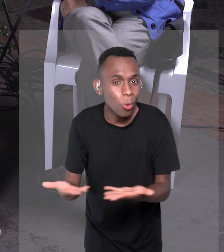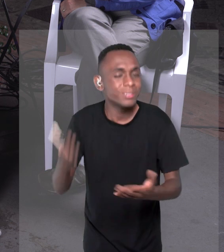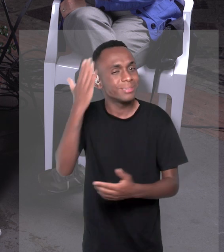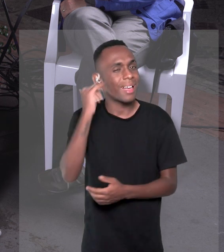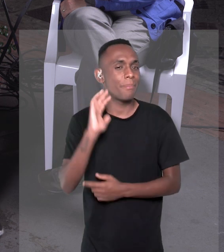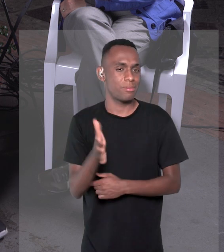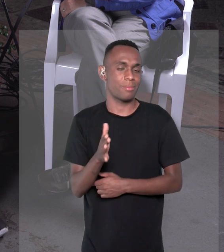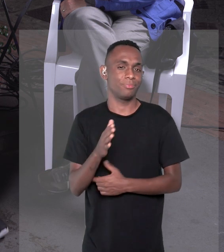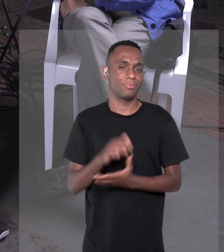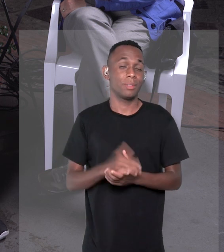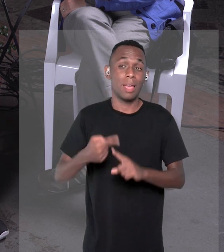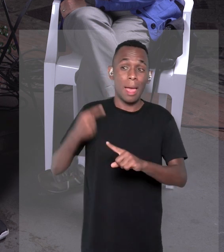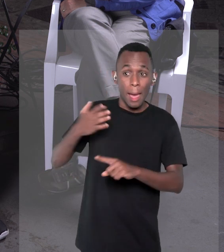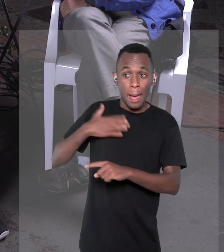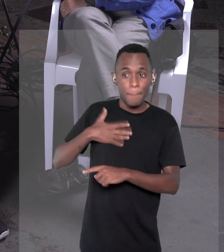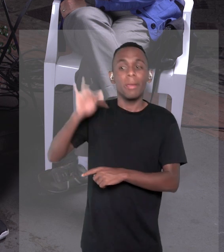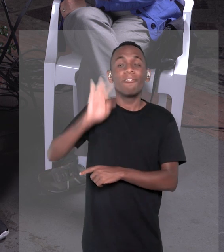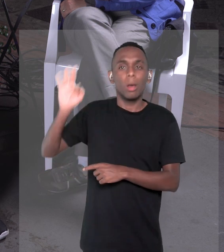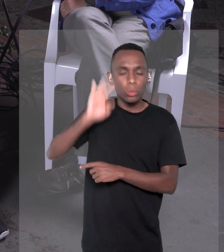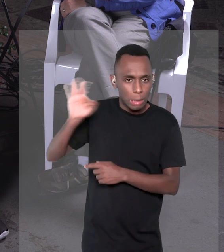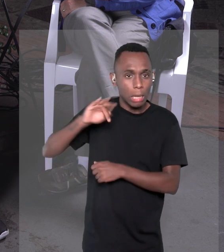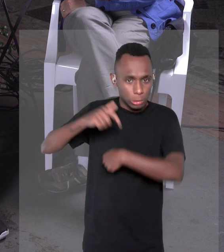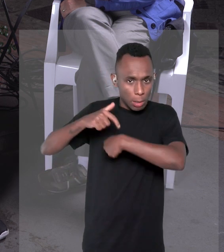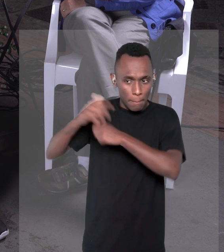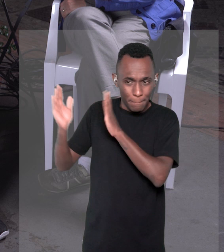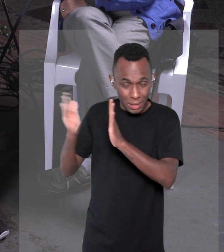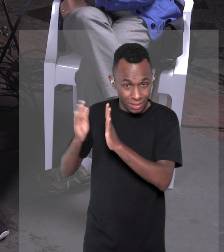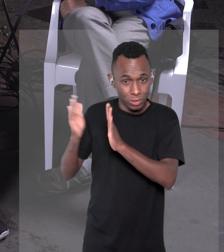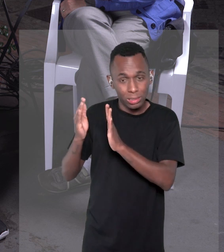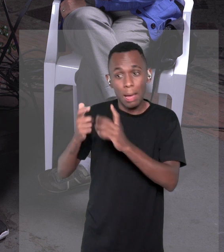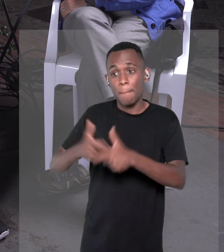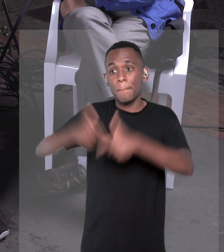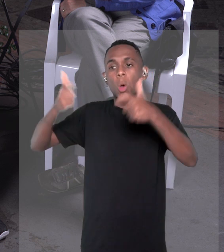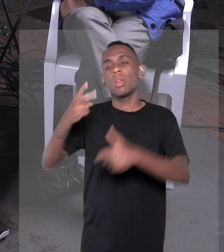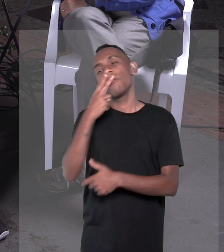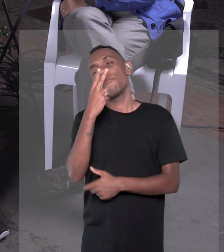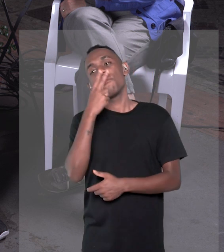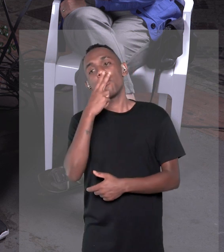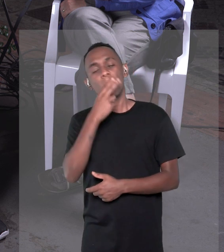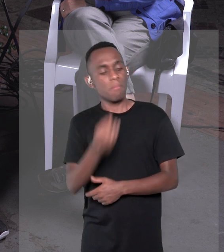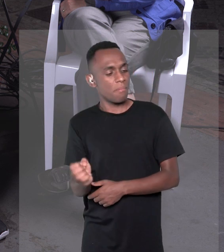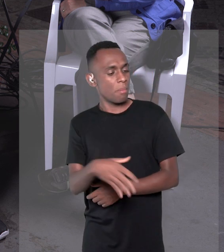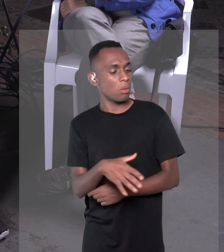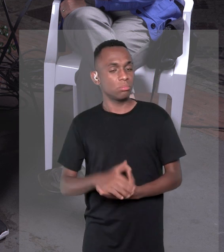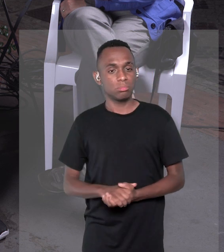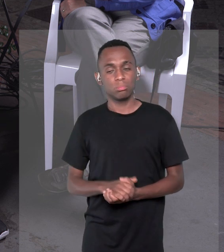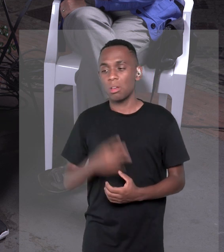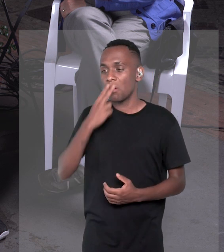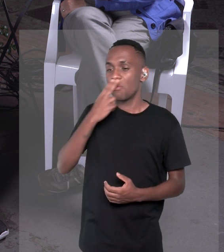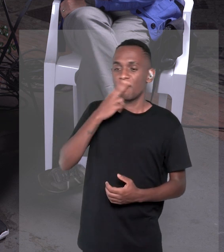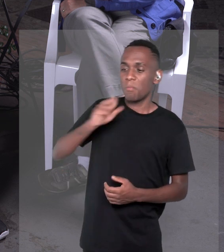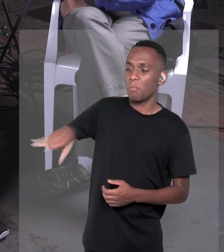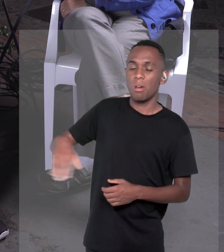dia. A gente tem que, todo dia, lutar pela vida, lutar pelas nossas coisas, para ter saúde